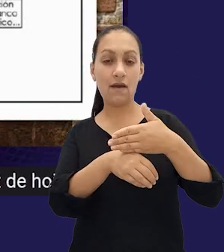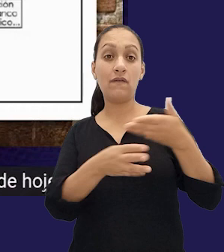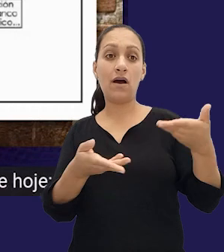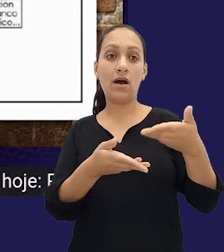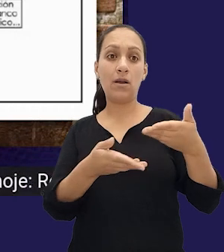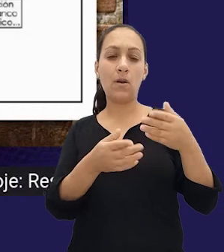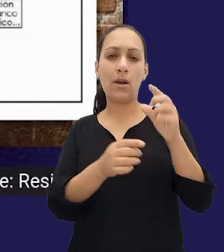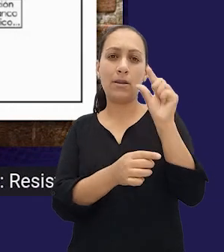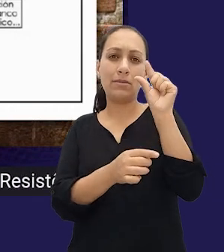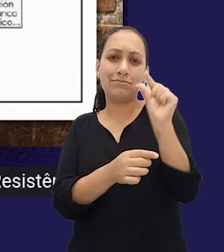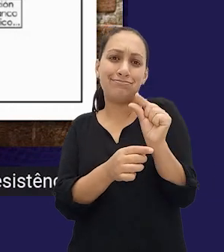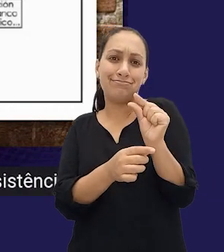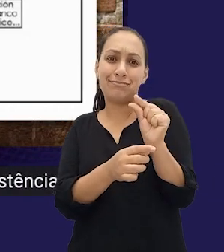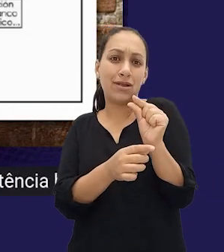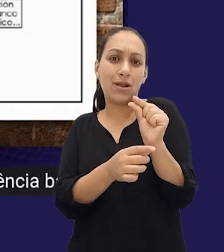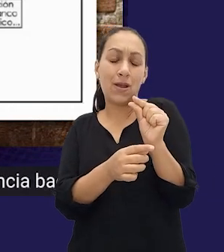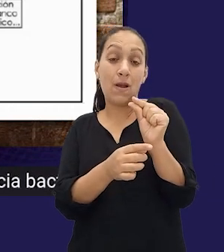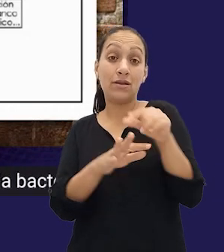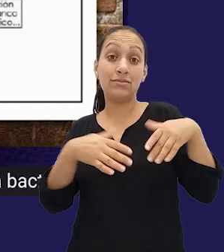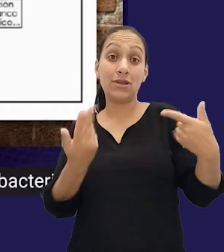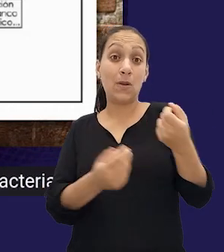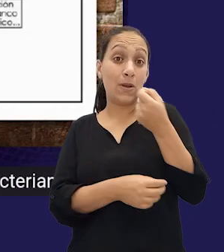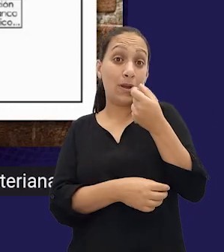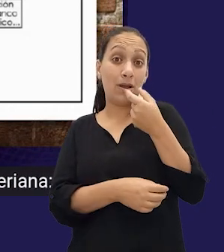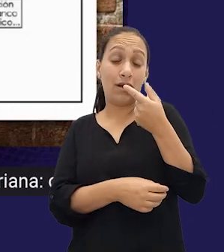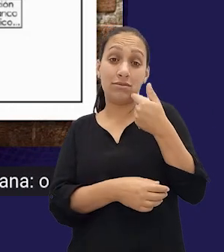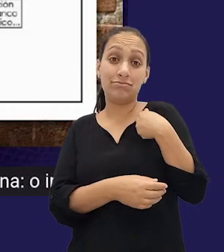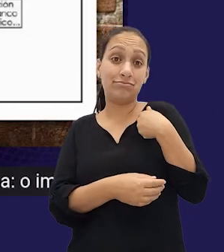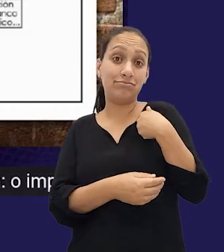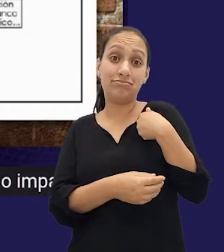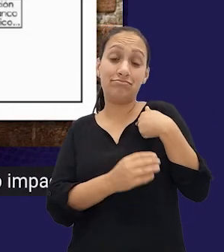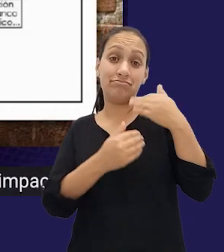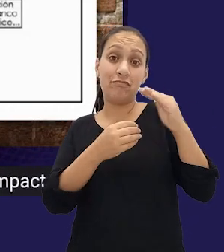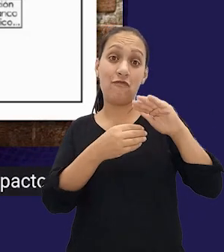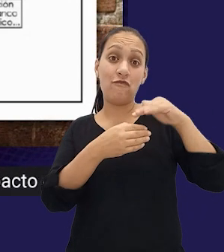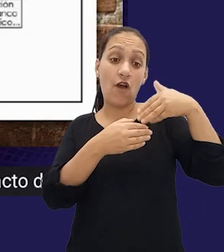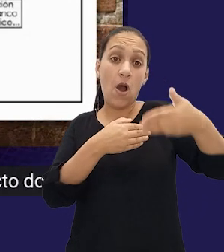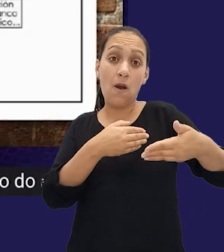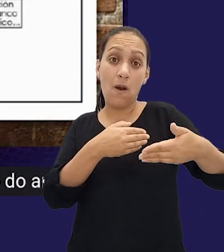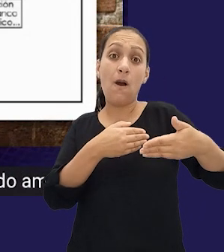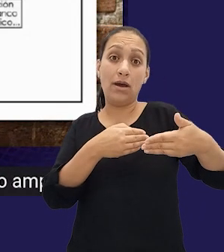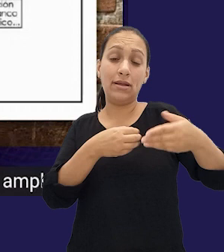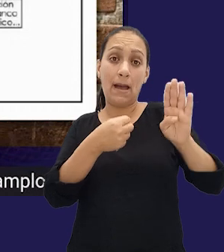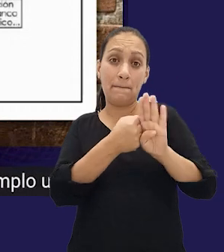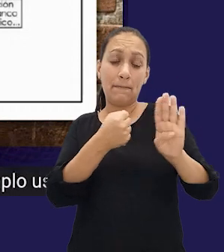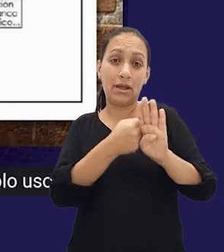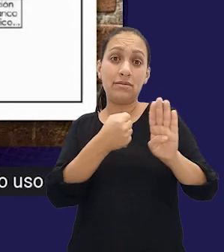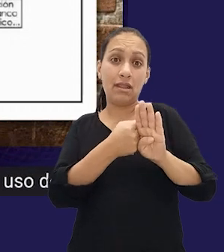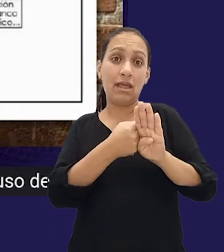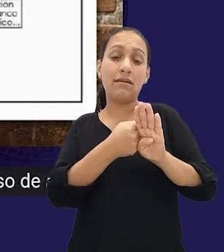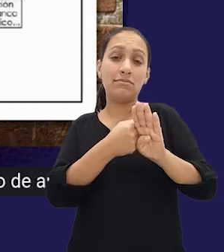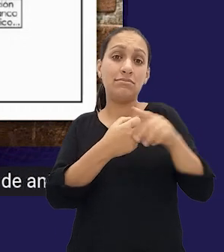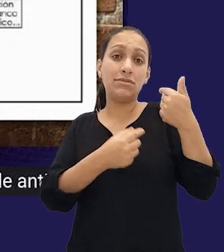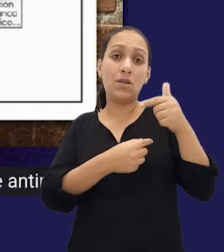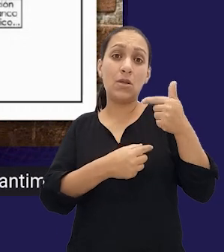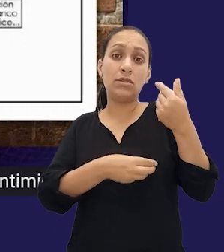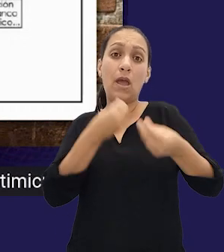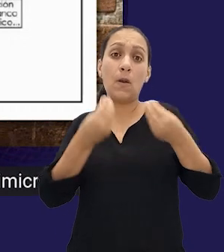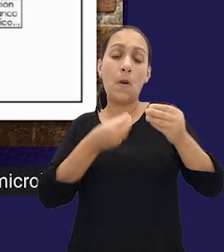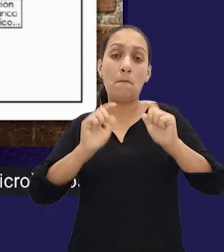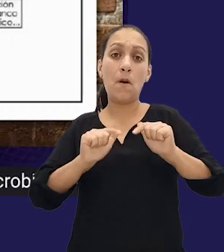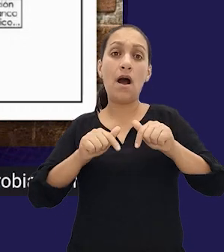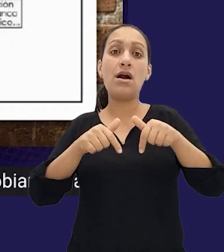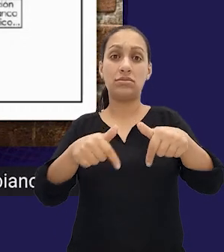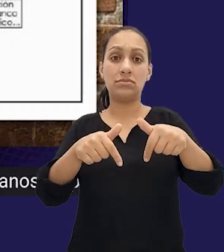tamanho menor, está reduzida. Então, a droga fica para o lado de fora da bactéria e não tem a ação